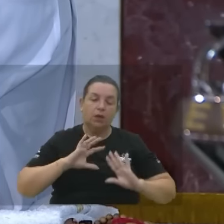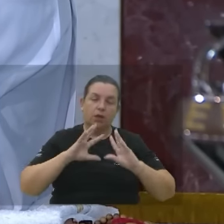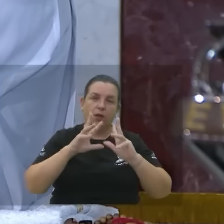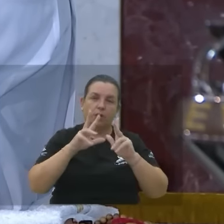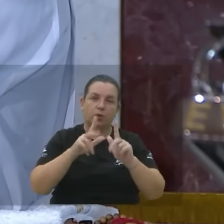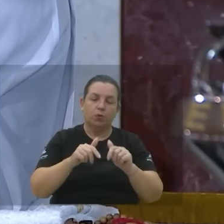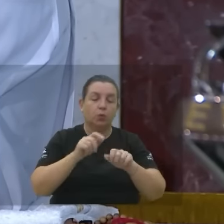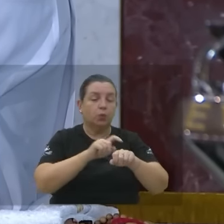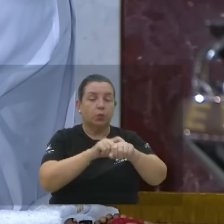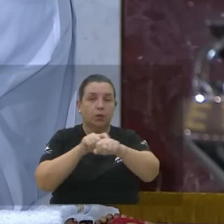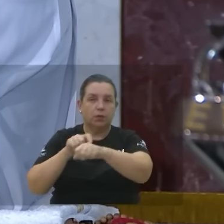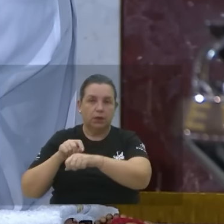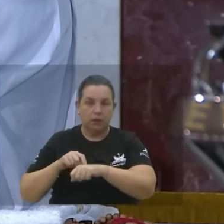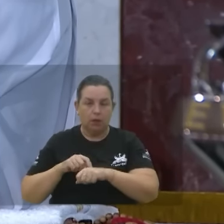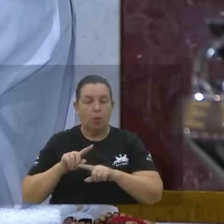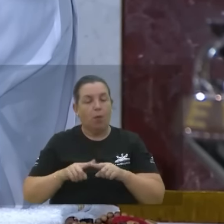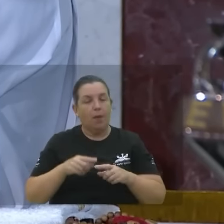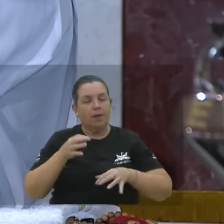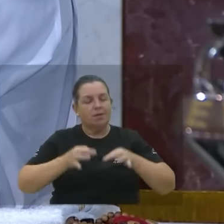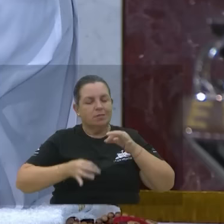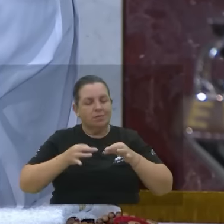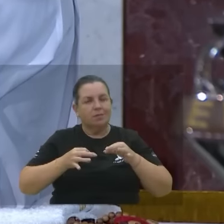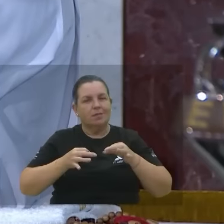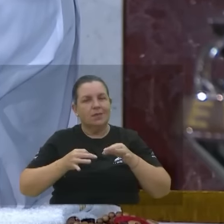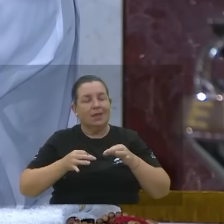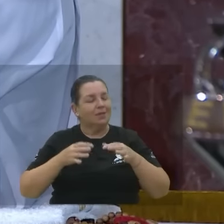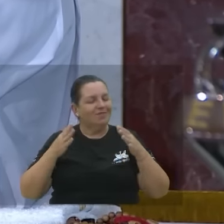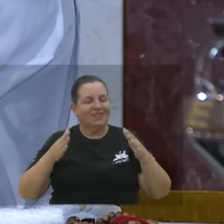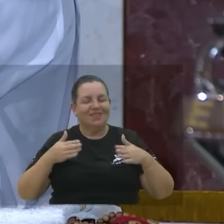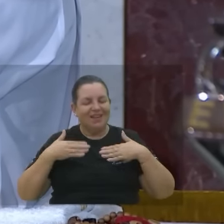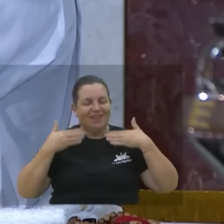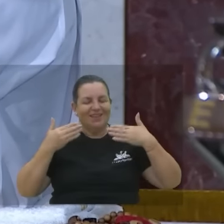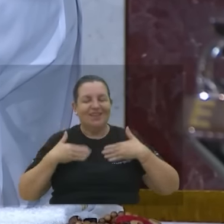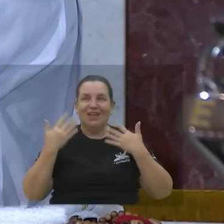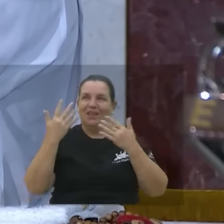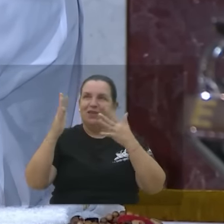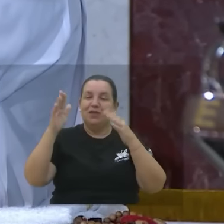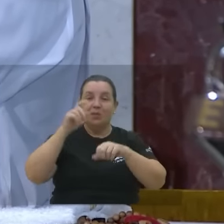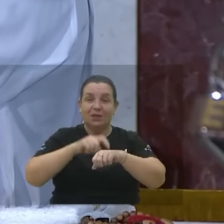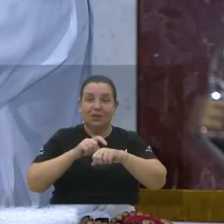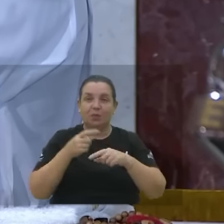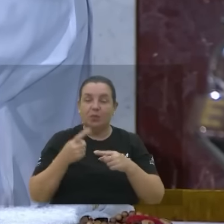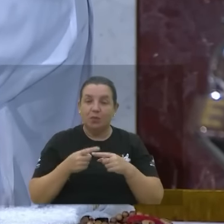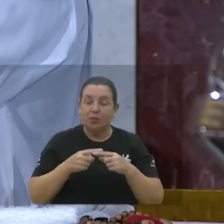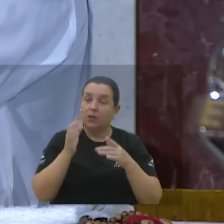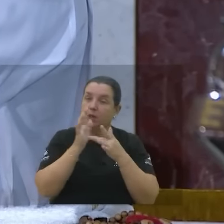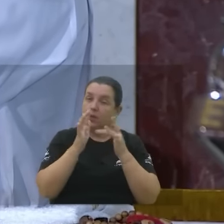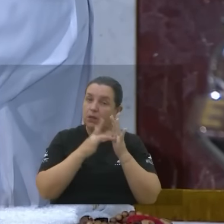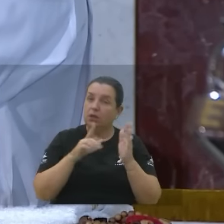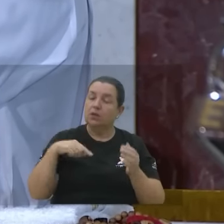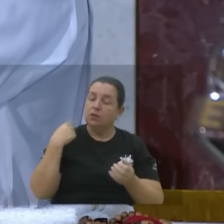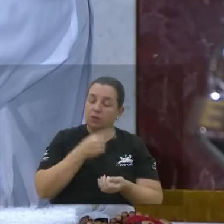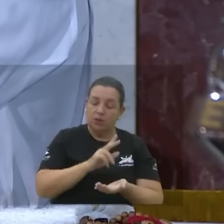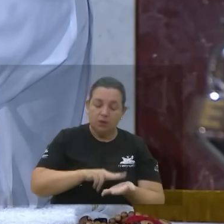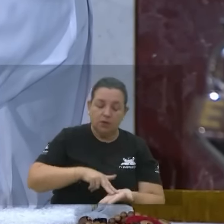tempo. Mas com muito júbilo louvar-vos neste tempo, porque Cristo, nossa Páscoa, foi